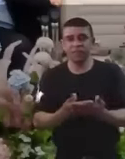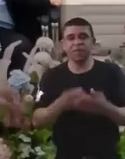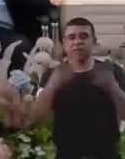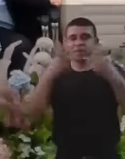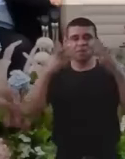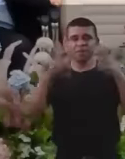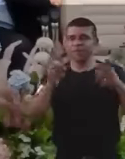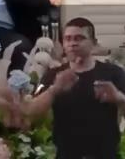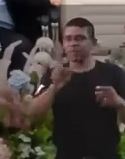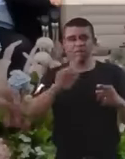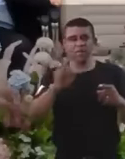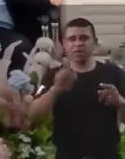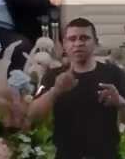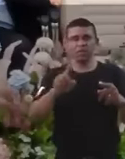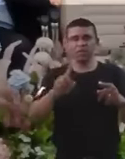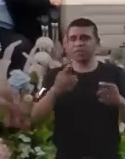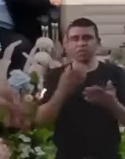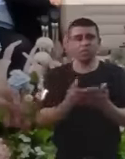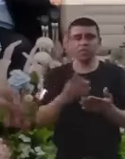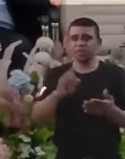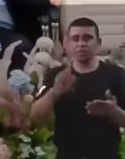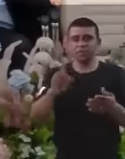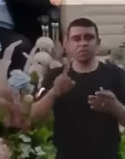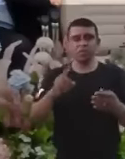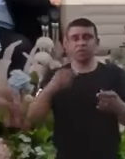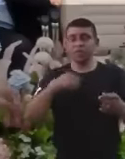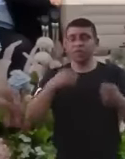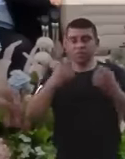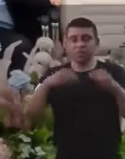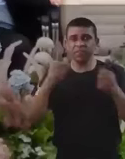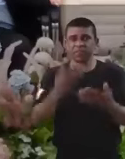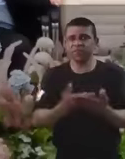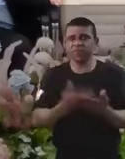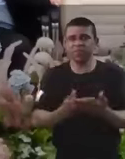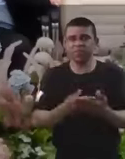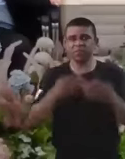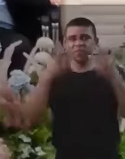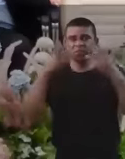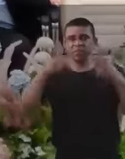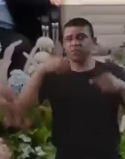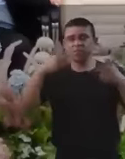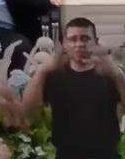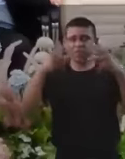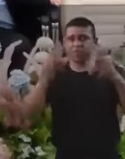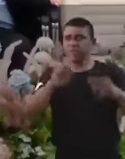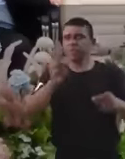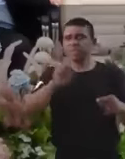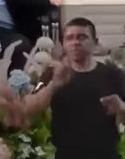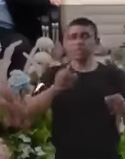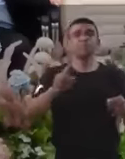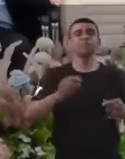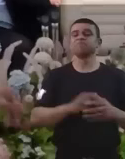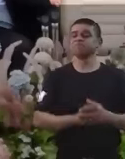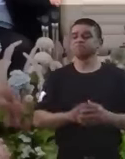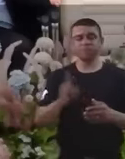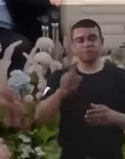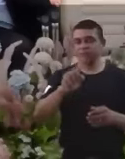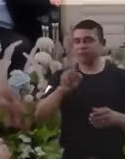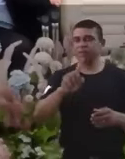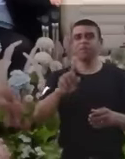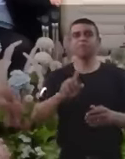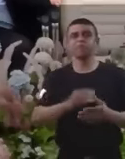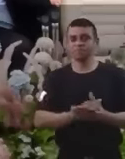Jesus, não. É só fazer o quê? Abre a Bíblia, põe o dedo. Já pensou tu abrir assim: ó, filhos do diabo?